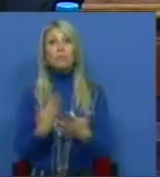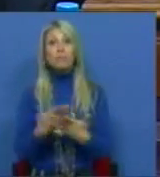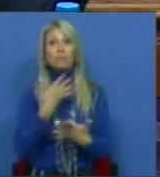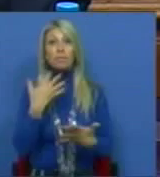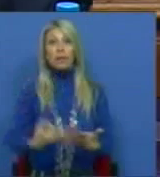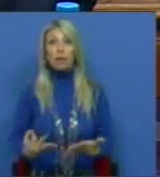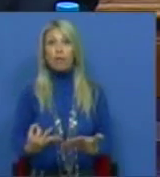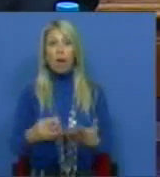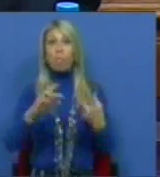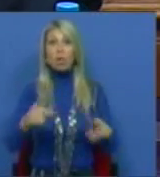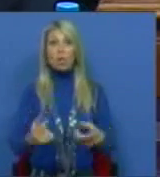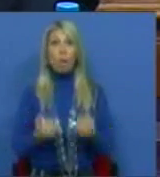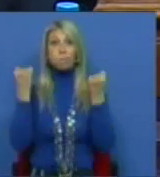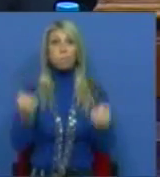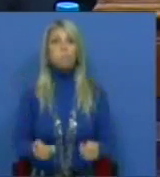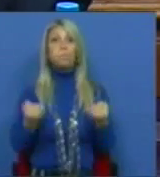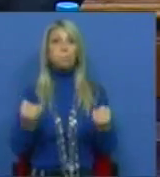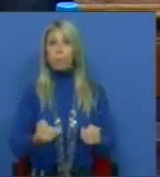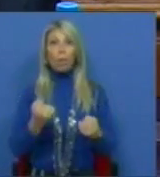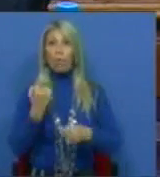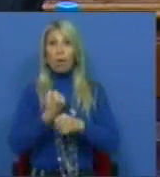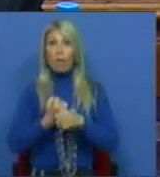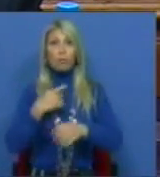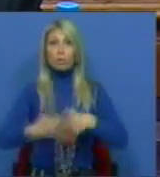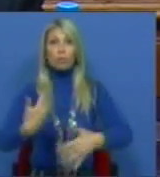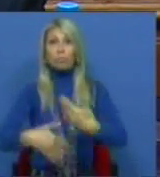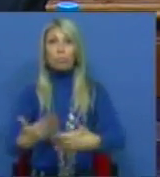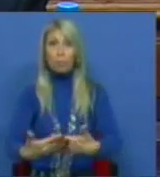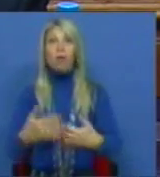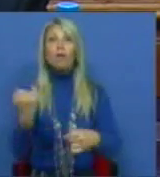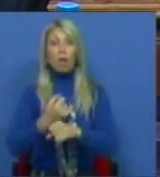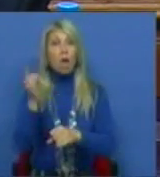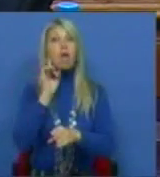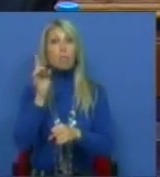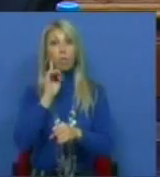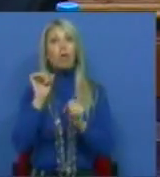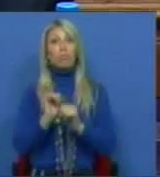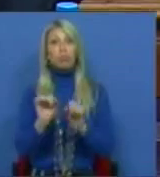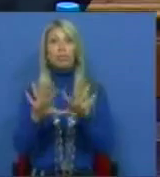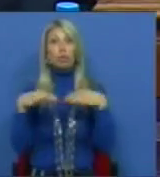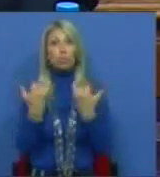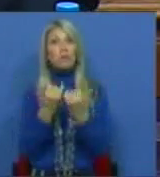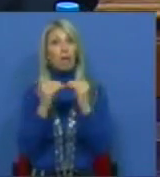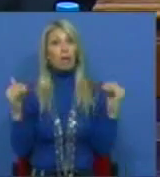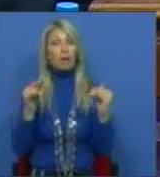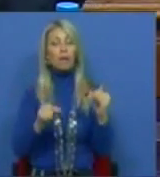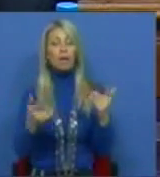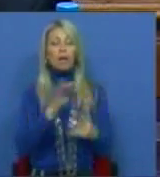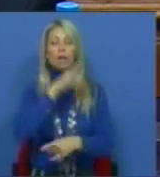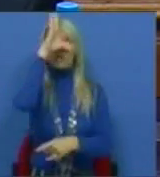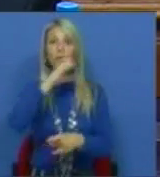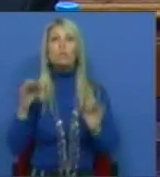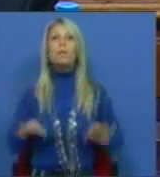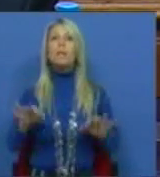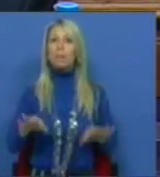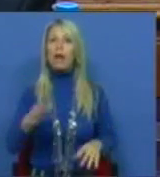à incapacidade dos municípios para desempenhar as suas funções tão importantes ao nível social? Sr. Ministro, para